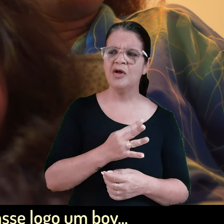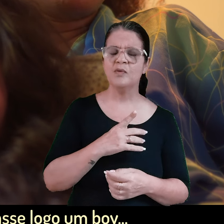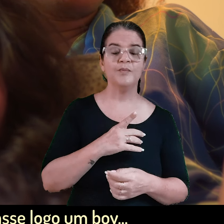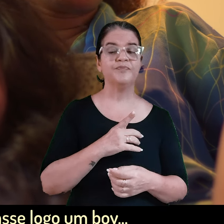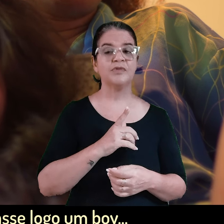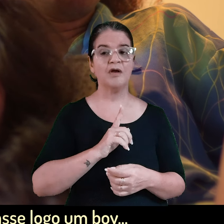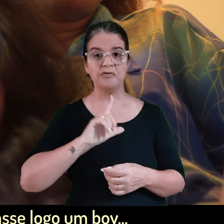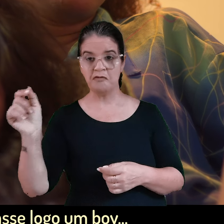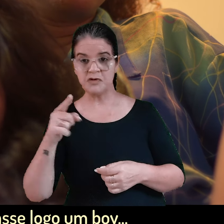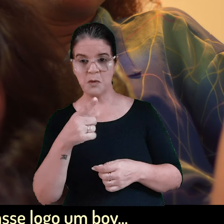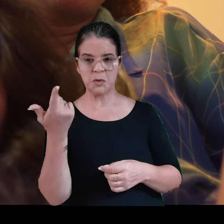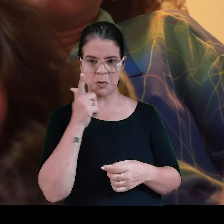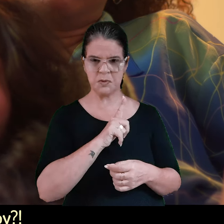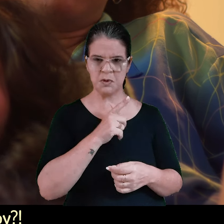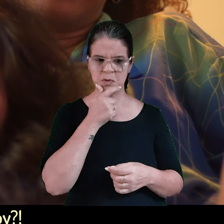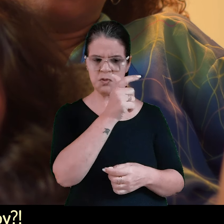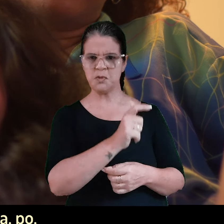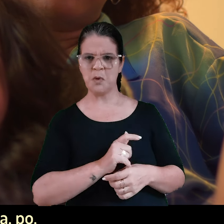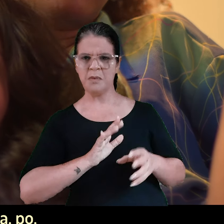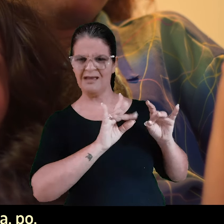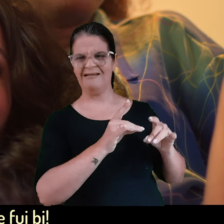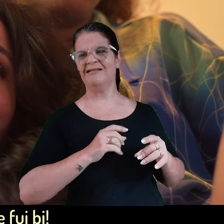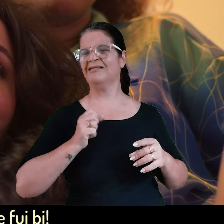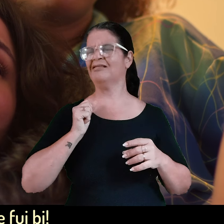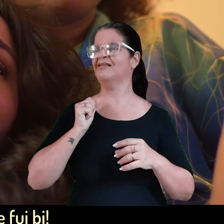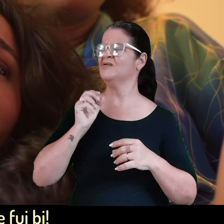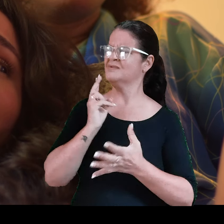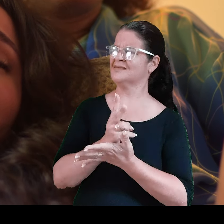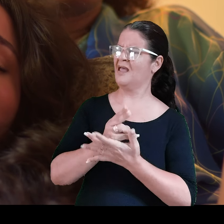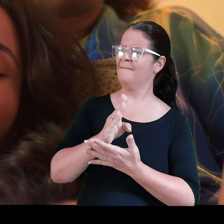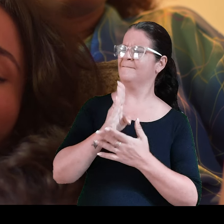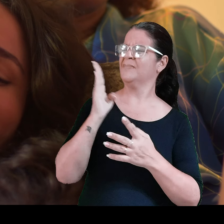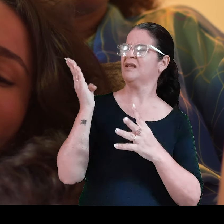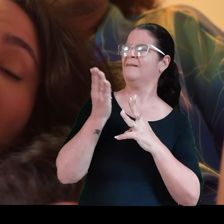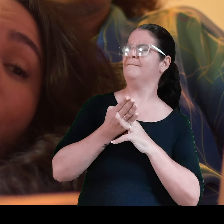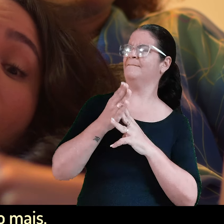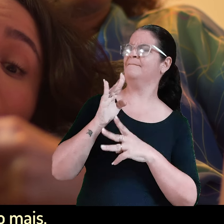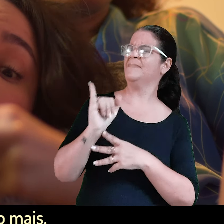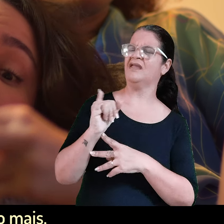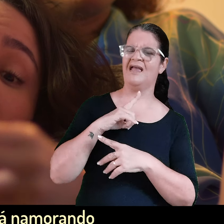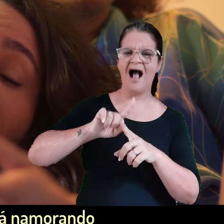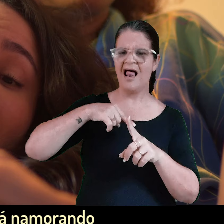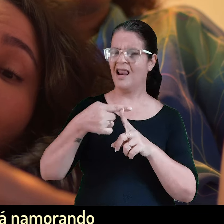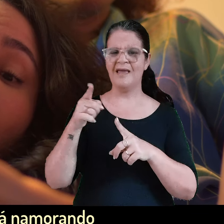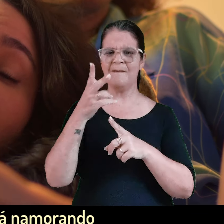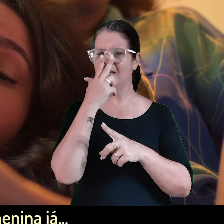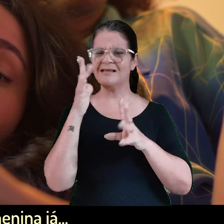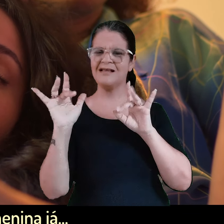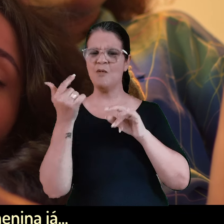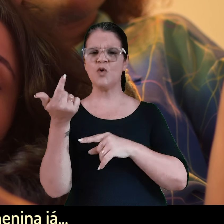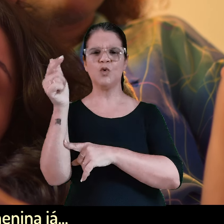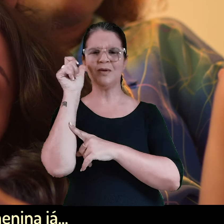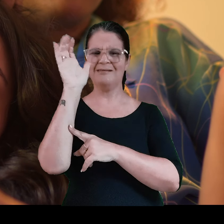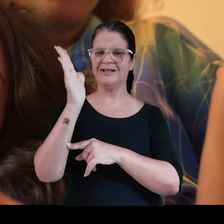Fui me embora arrumasse logo um boy. Um boy. Lá escapou, sempre fui bi. E além do mais, parece que ele tá namorando